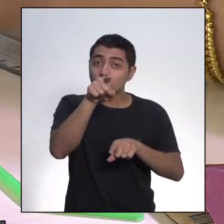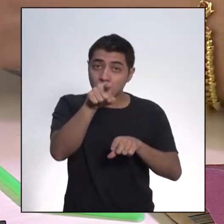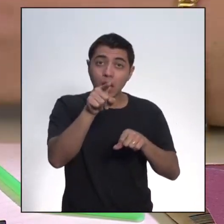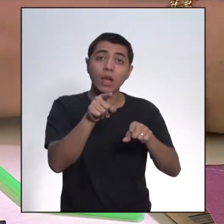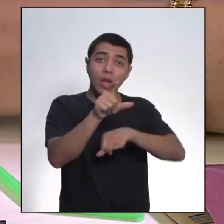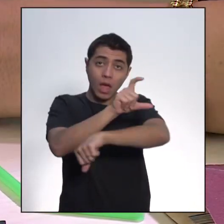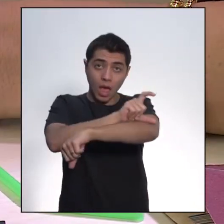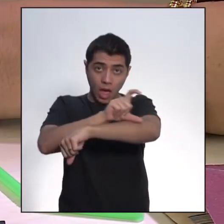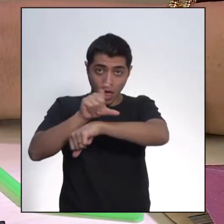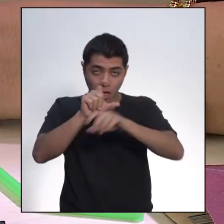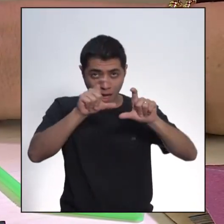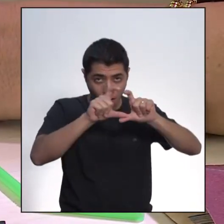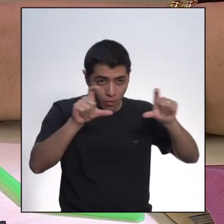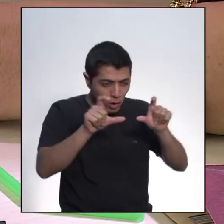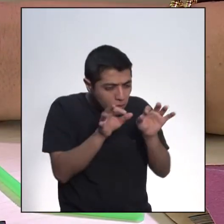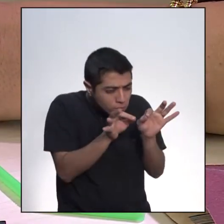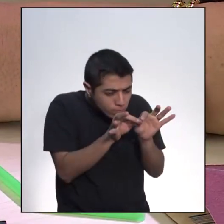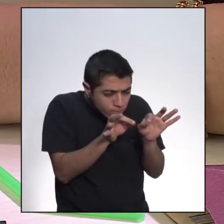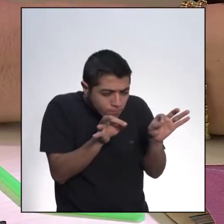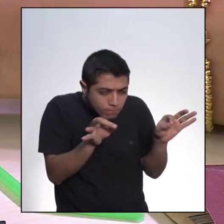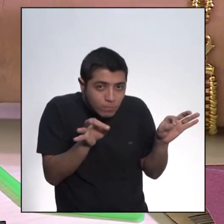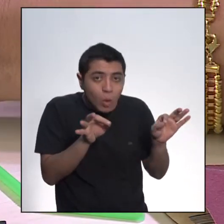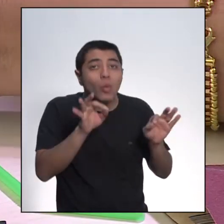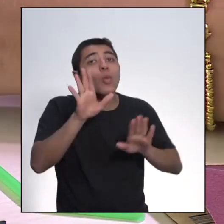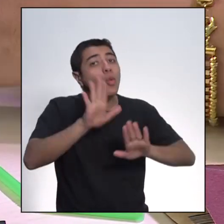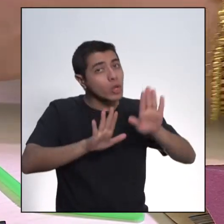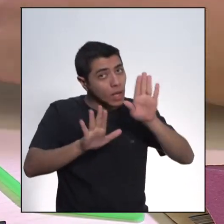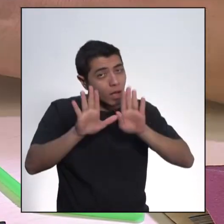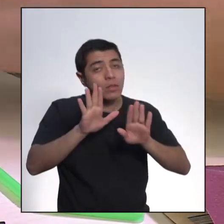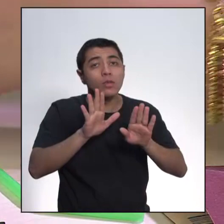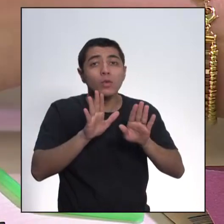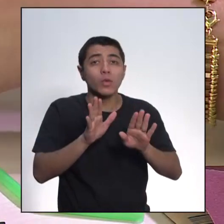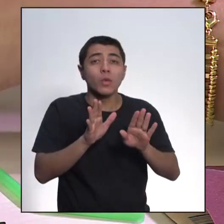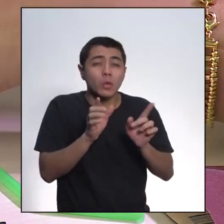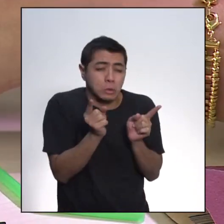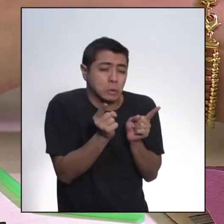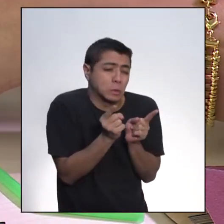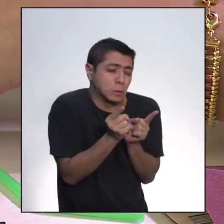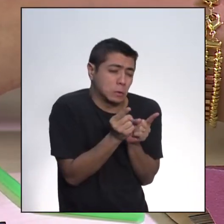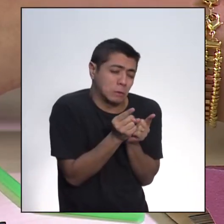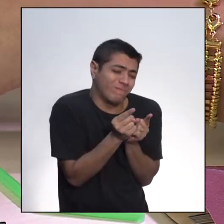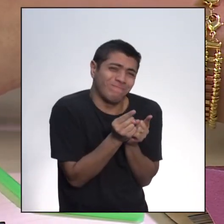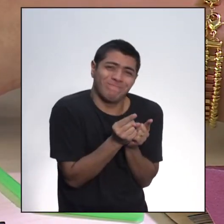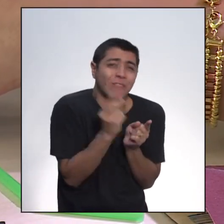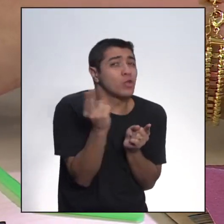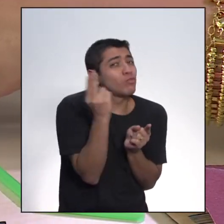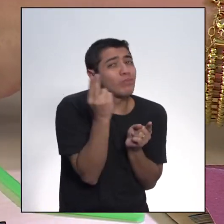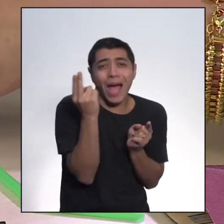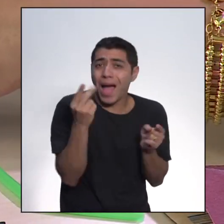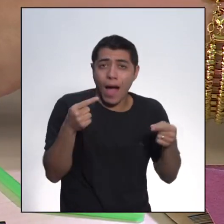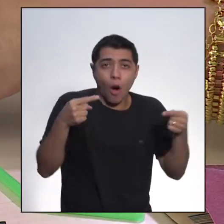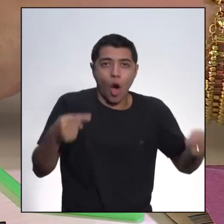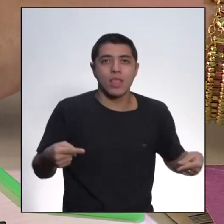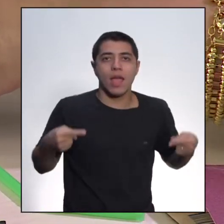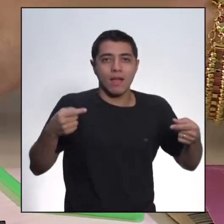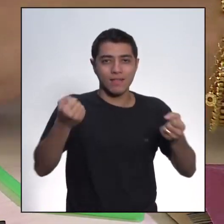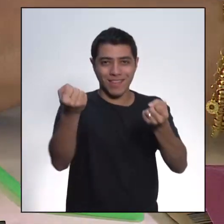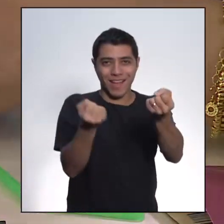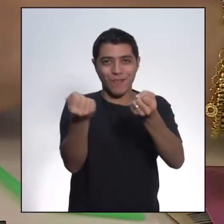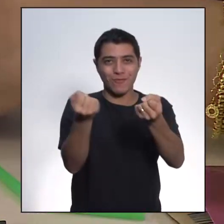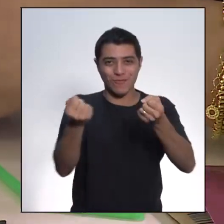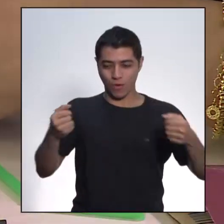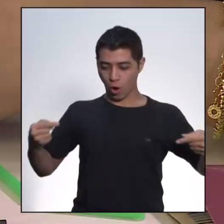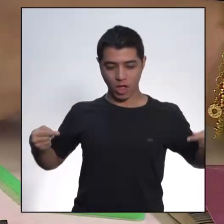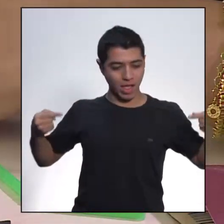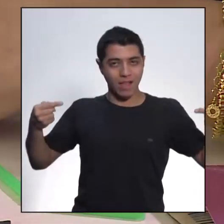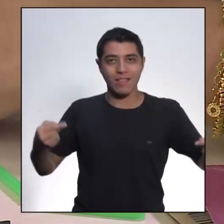ele não fique muito justo, senão não vai dar para fazer a roda, certo? Que você vai, senão, se ela ficar